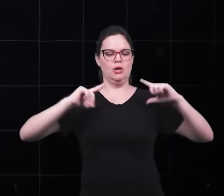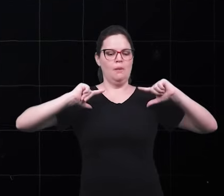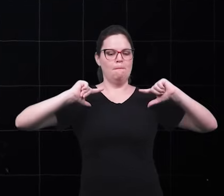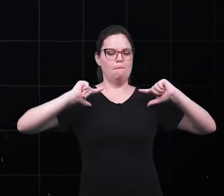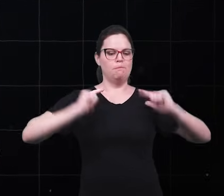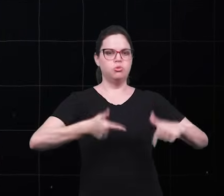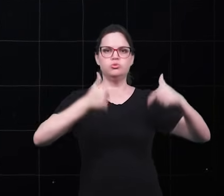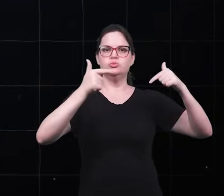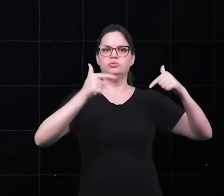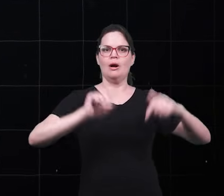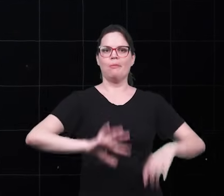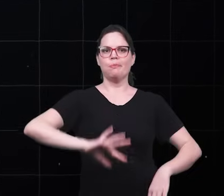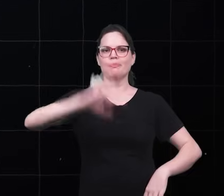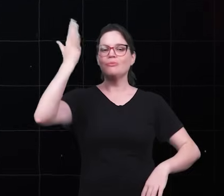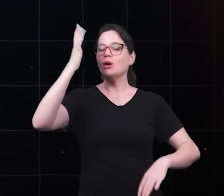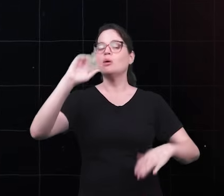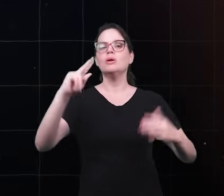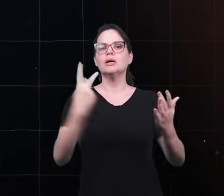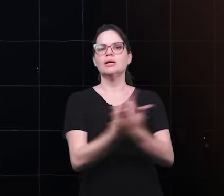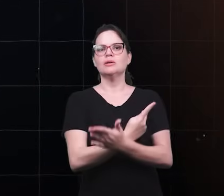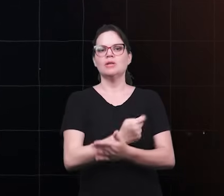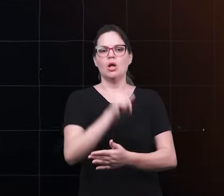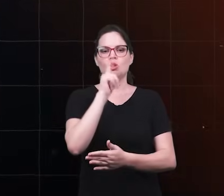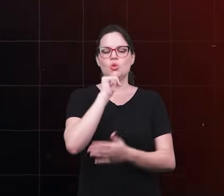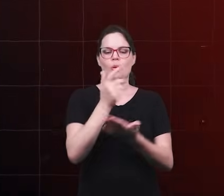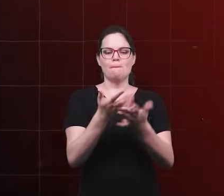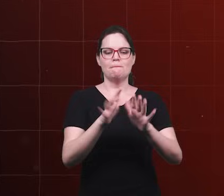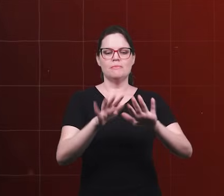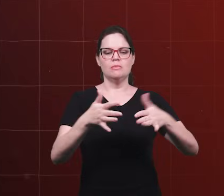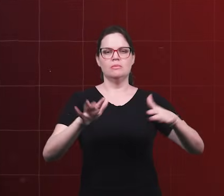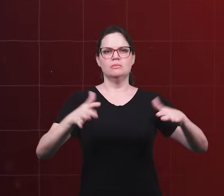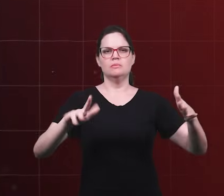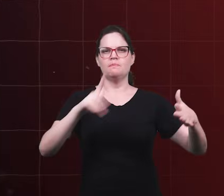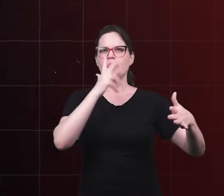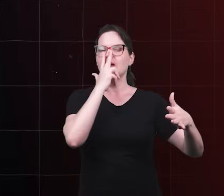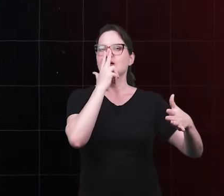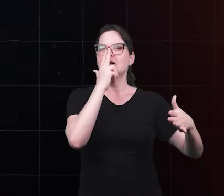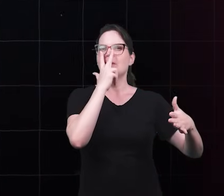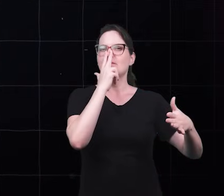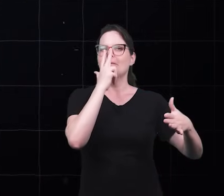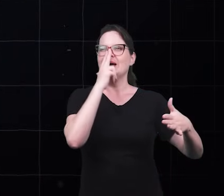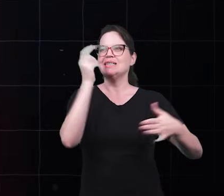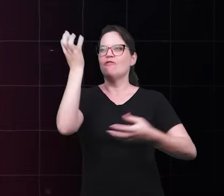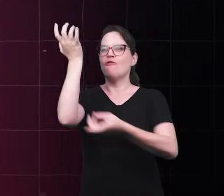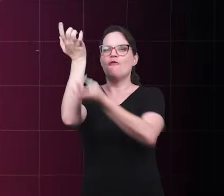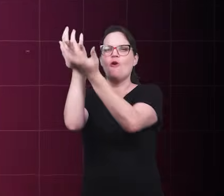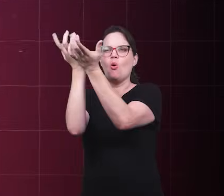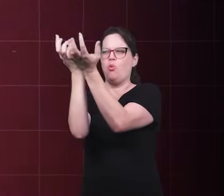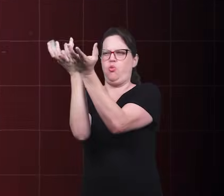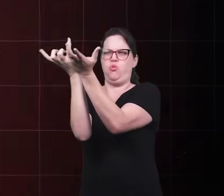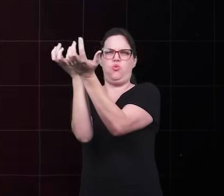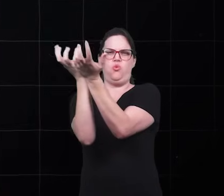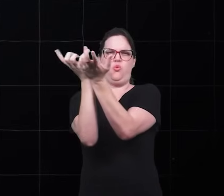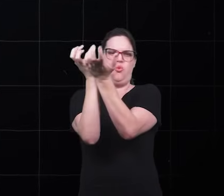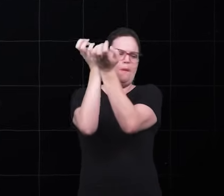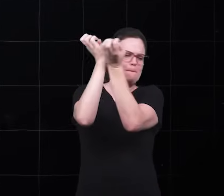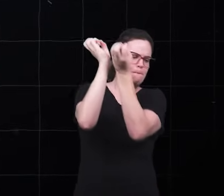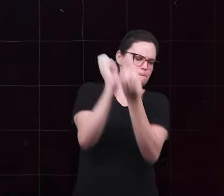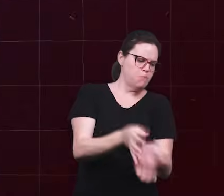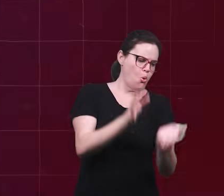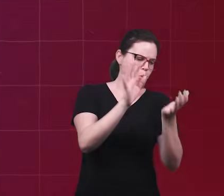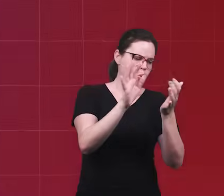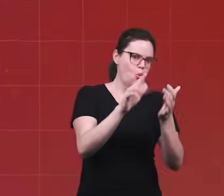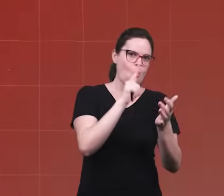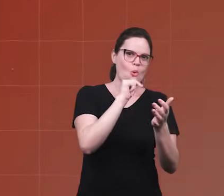trombeta, e foi lançado no mar uma coisa como um grande monte ardendo em fogo, e